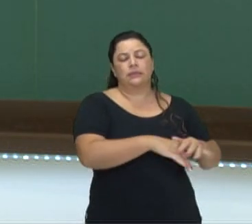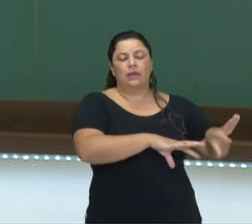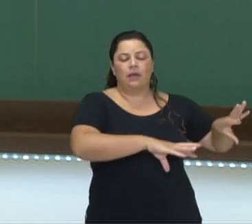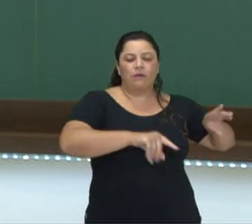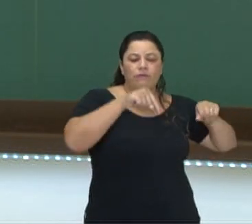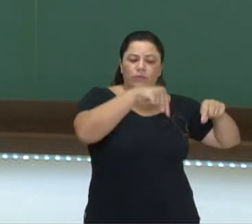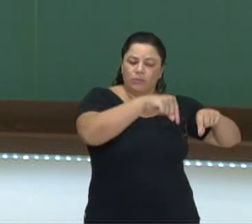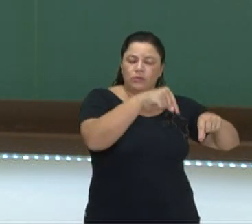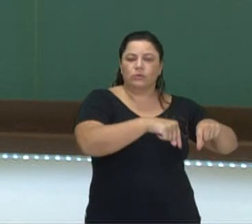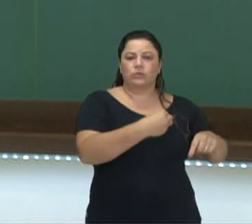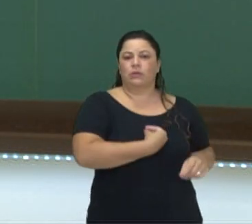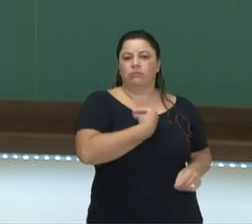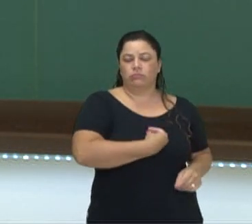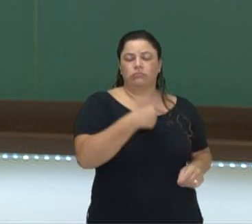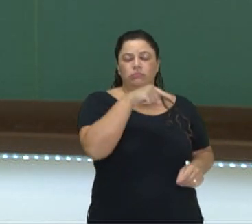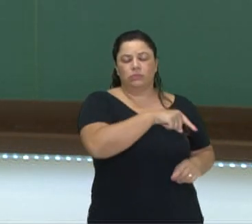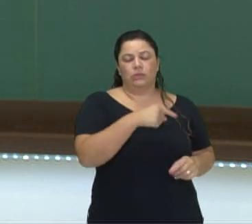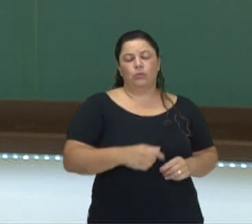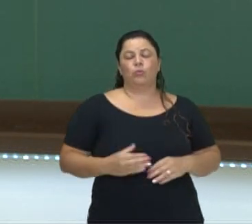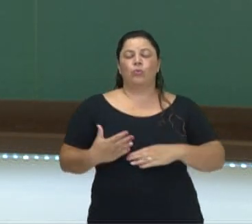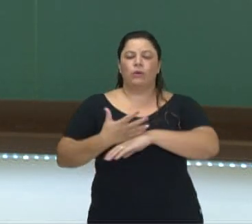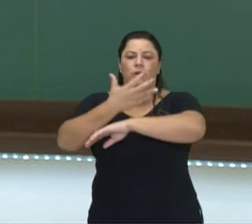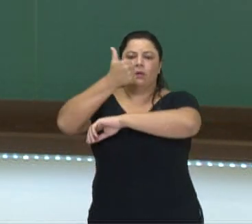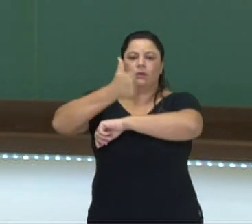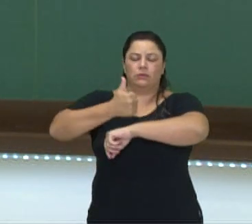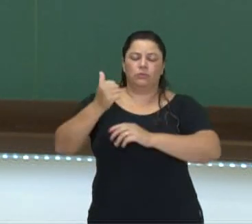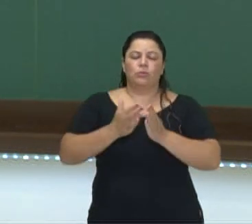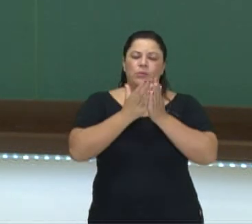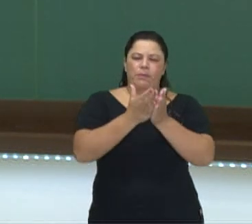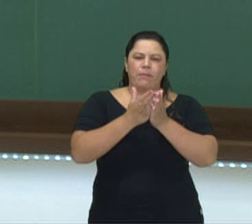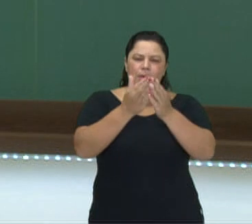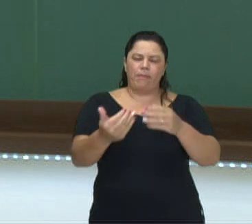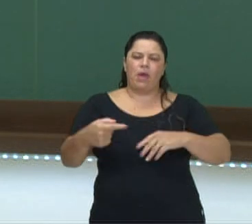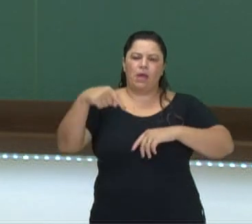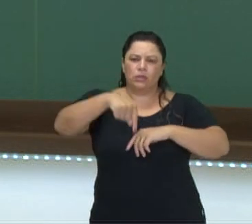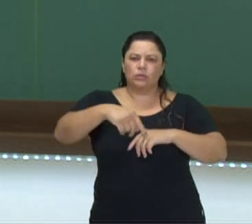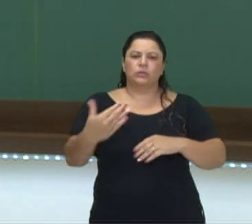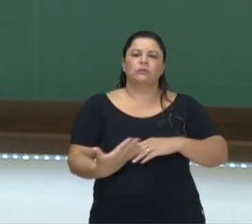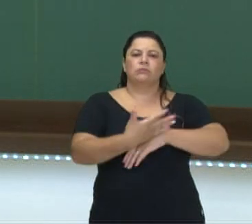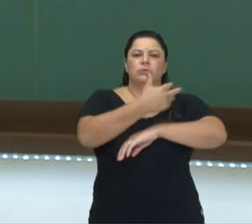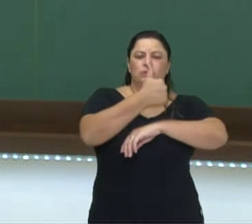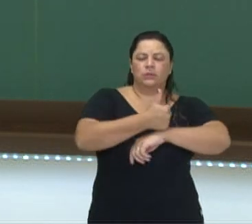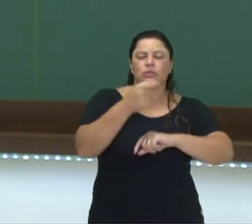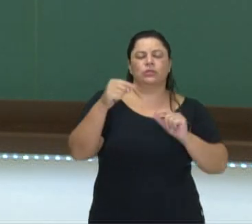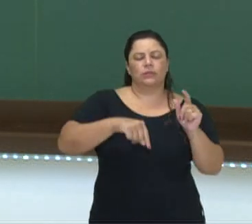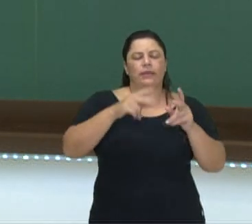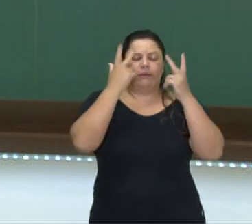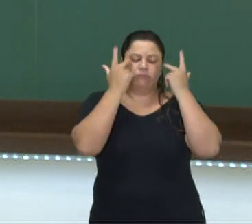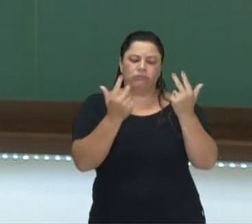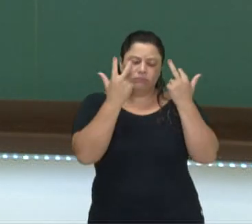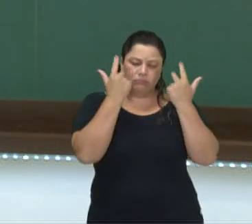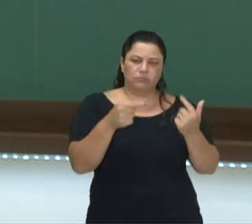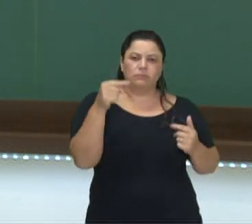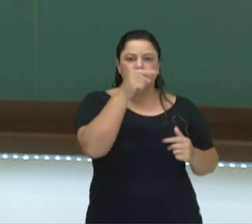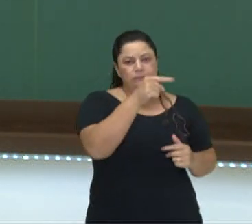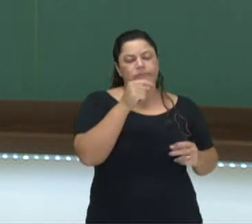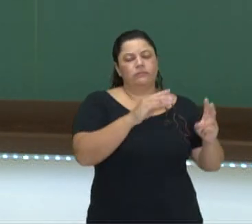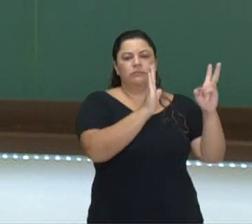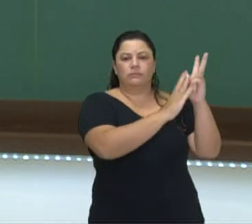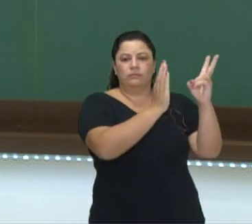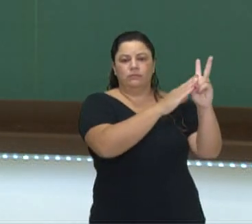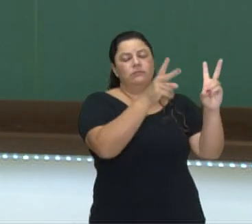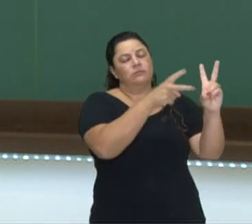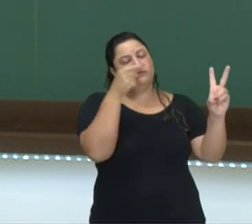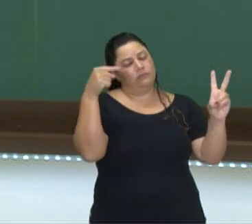terras quando os colonizadores chegaram. Então, são os povos considerados naturais desta área, né? Nativos desta